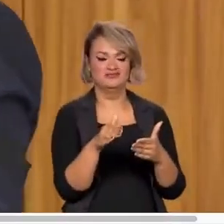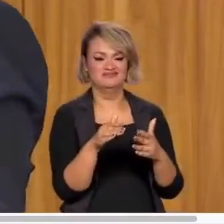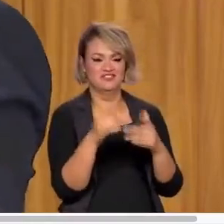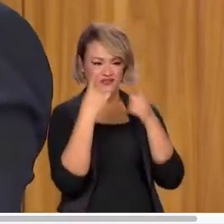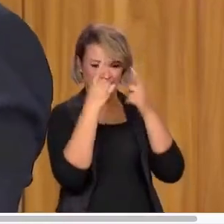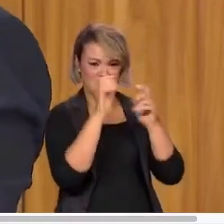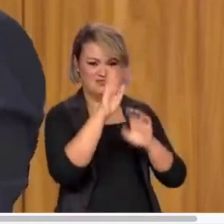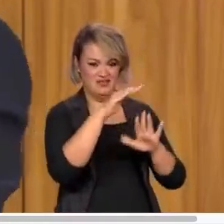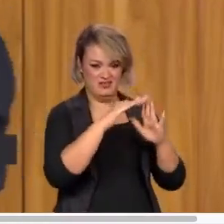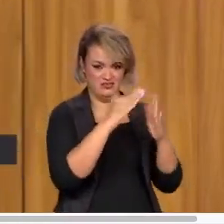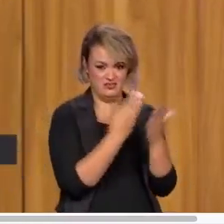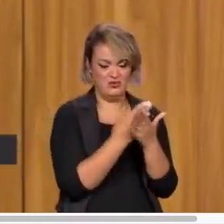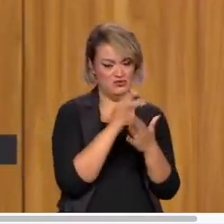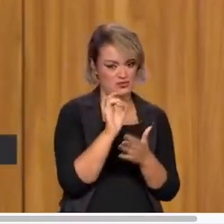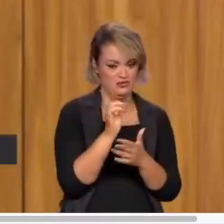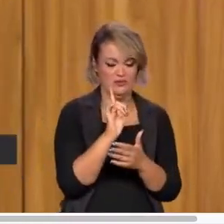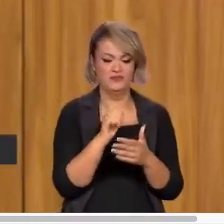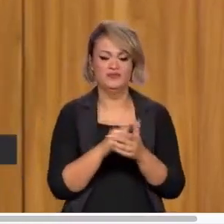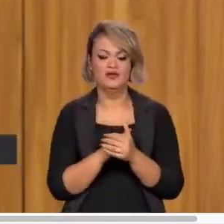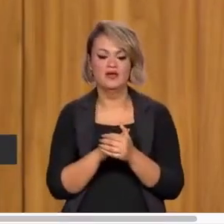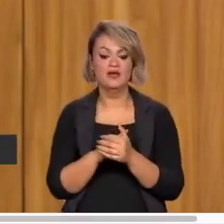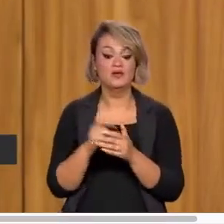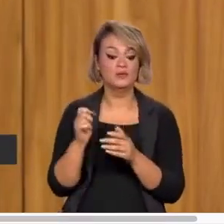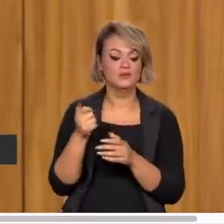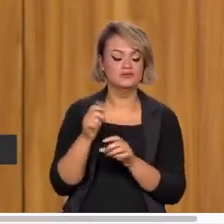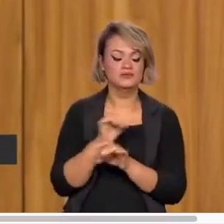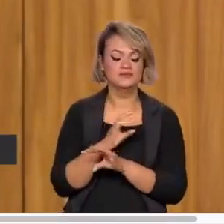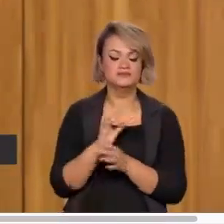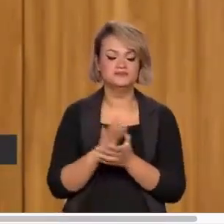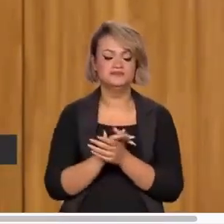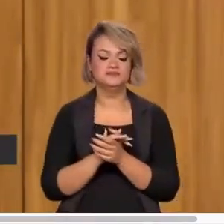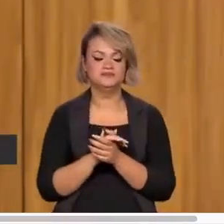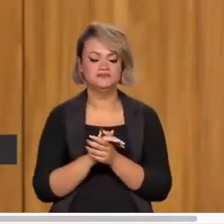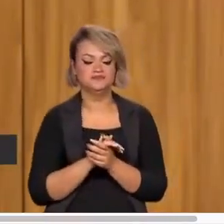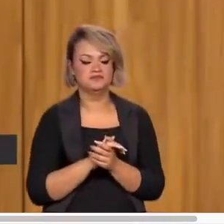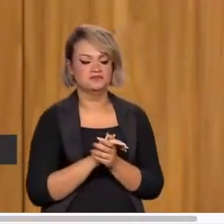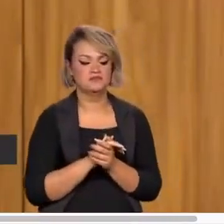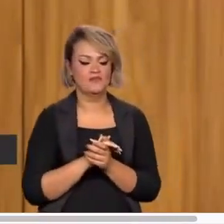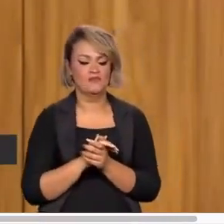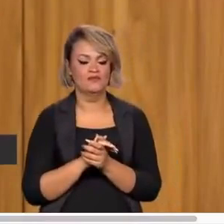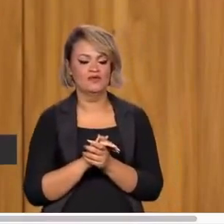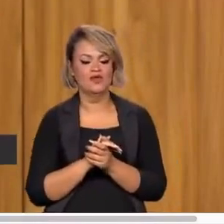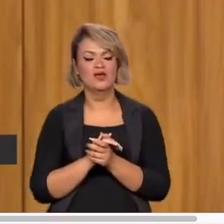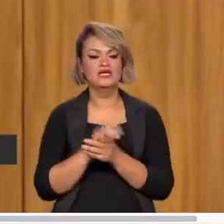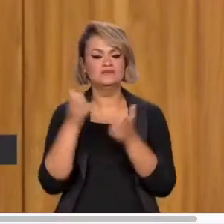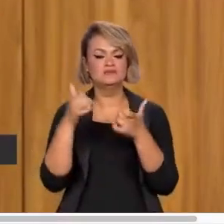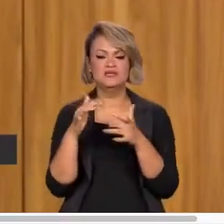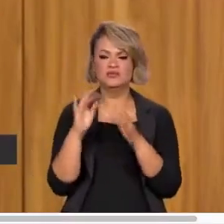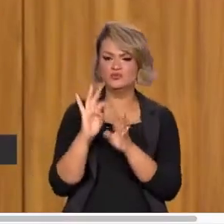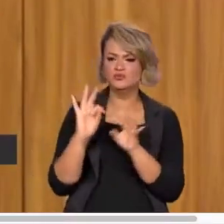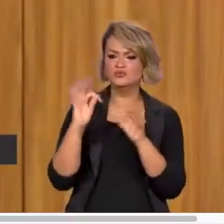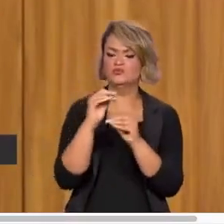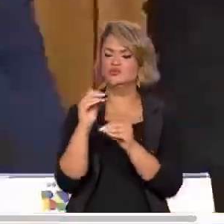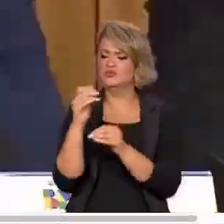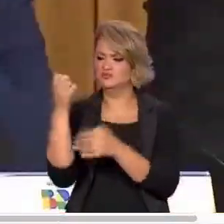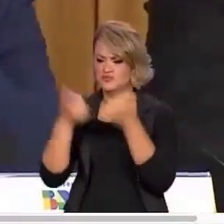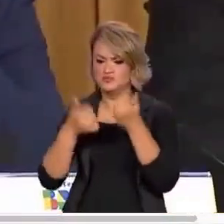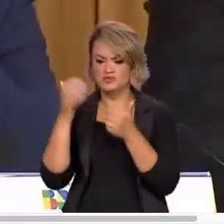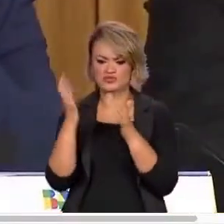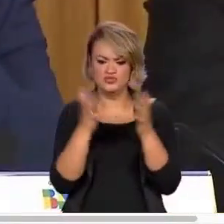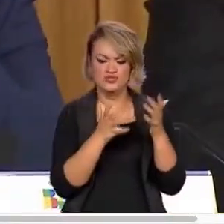escolas e creio seu presidente concluindo que essas medidas que o senhor determinou